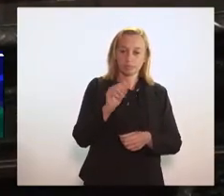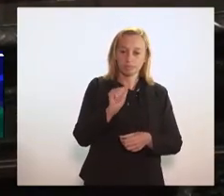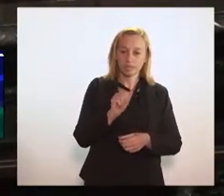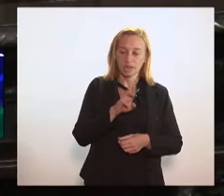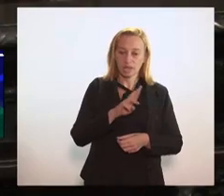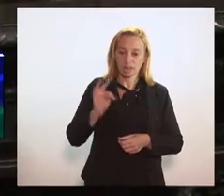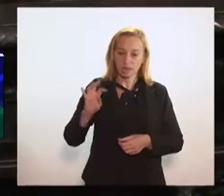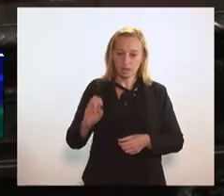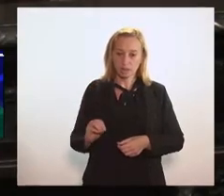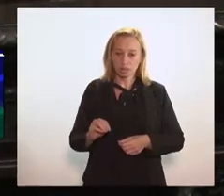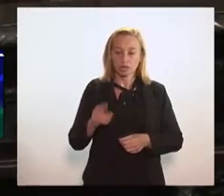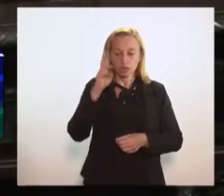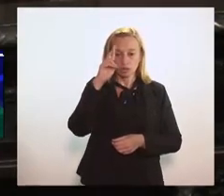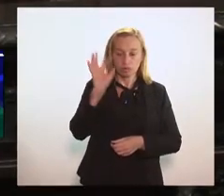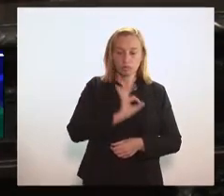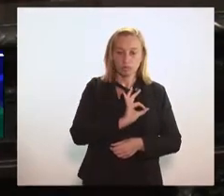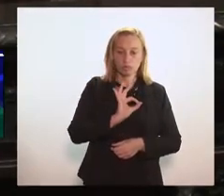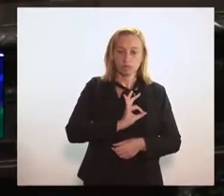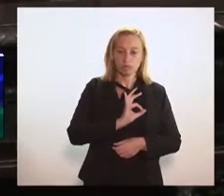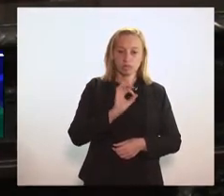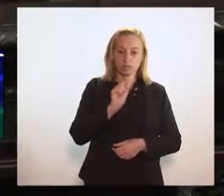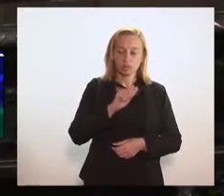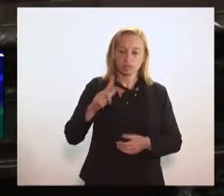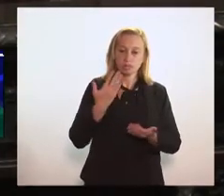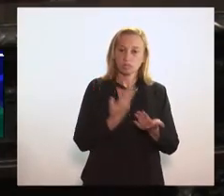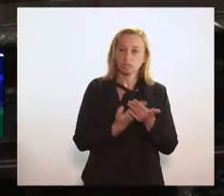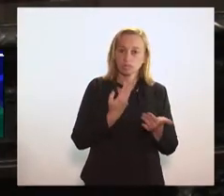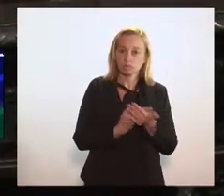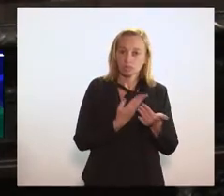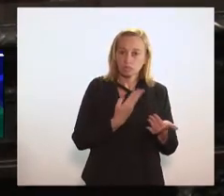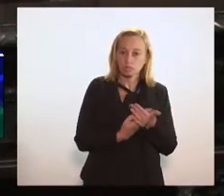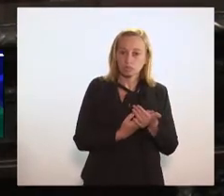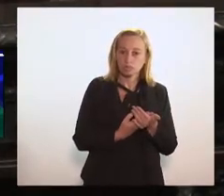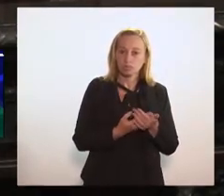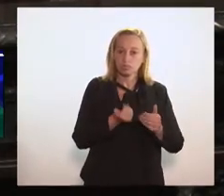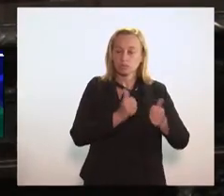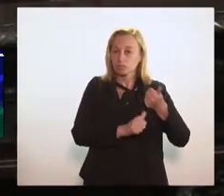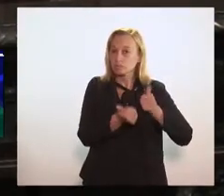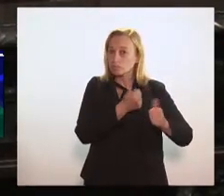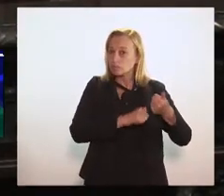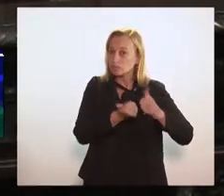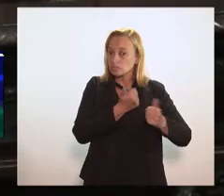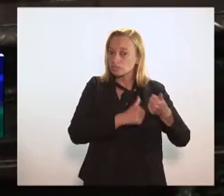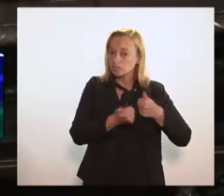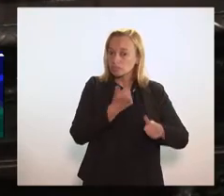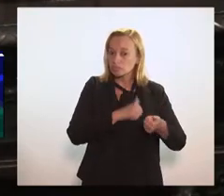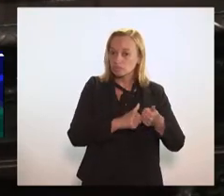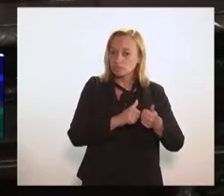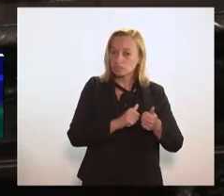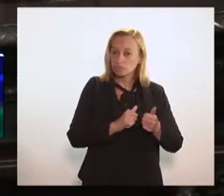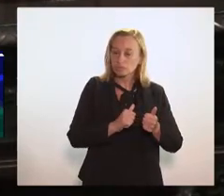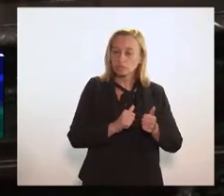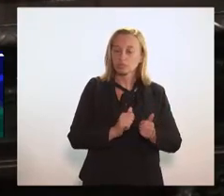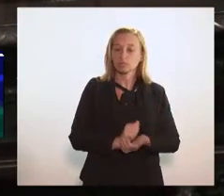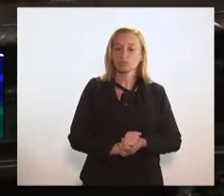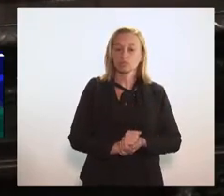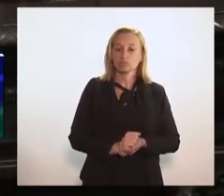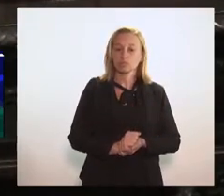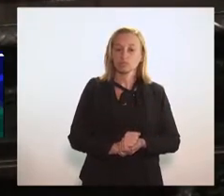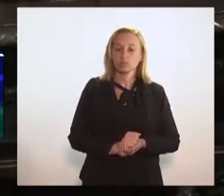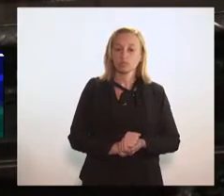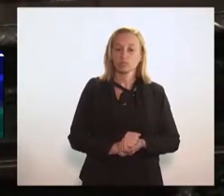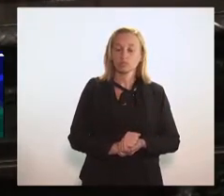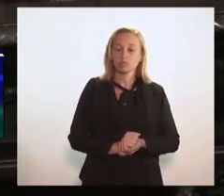chefe da Polícia Civil um estudo para avaliar a reativação da antiga 80